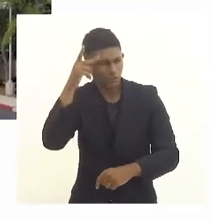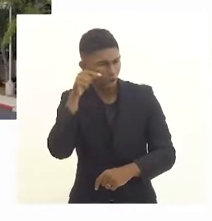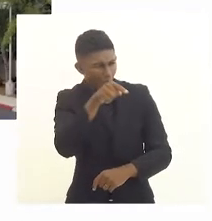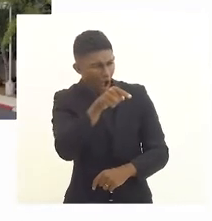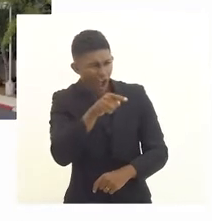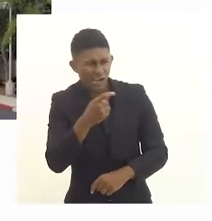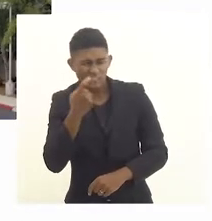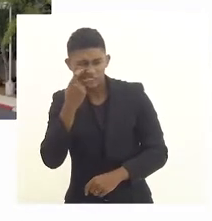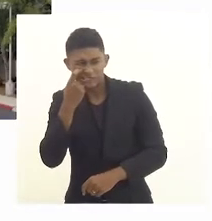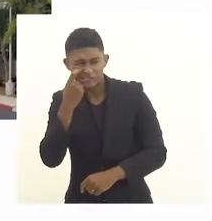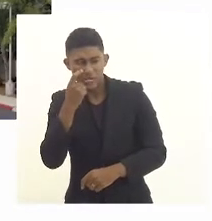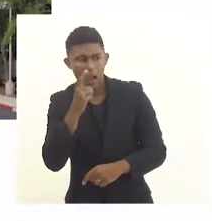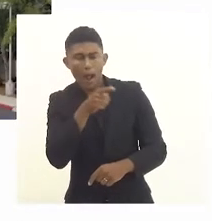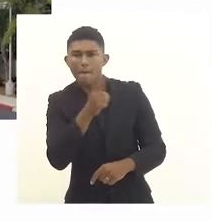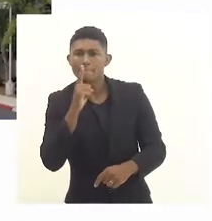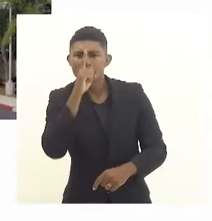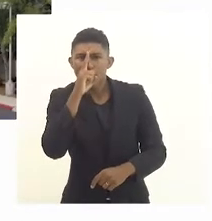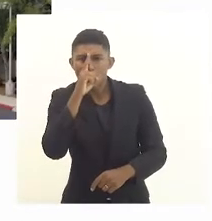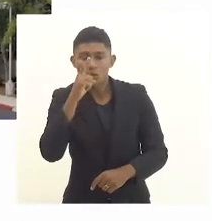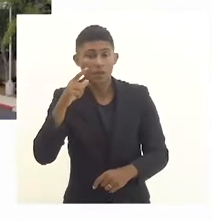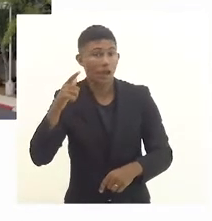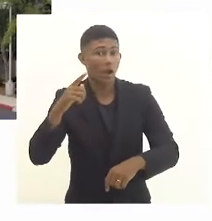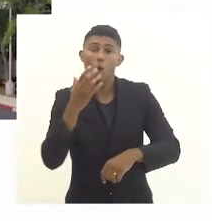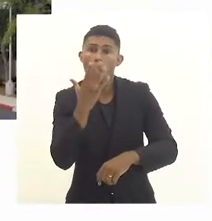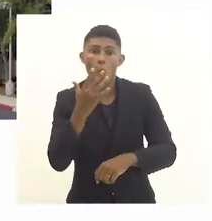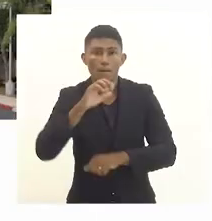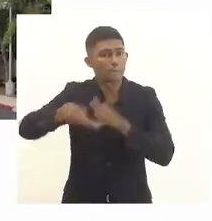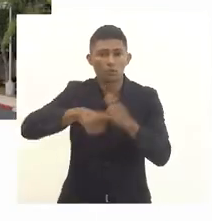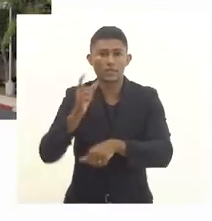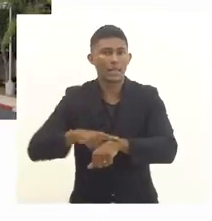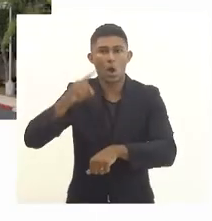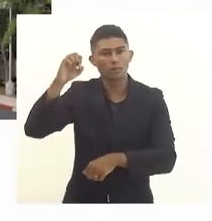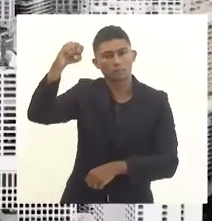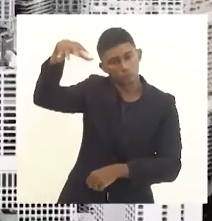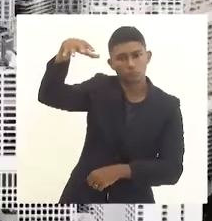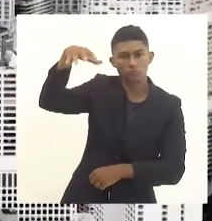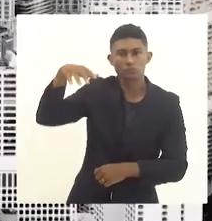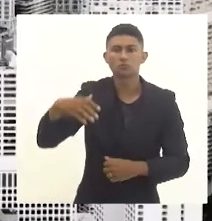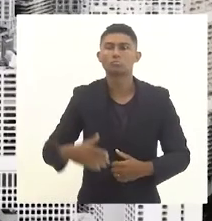uma das aplicações que podem ser feitas dentro do projeto.